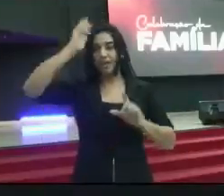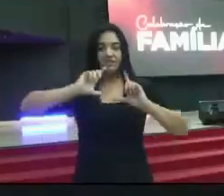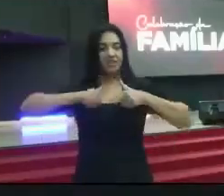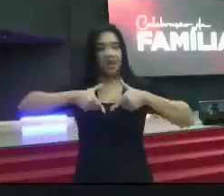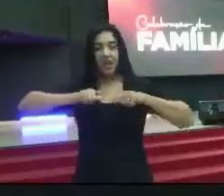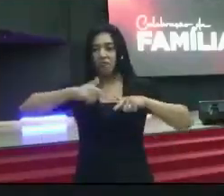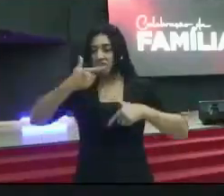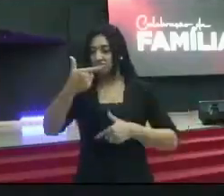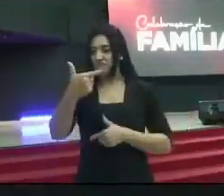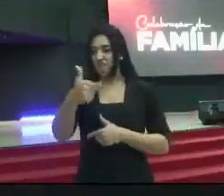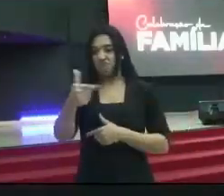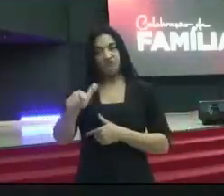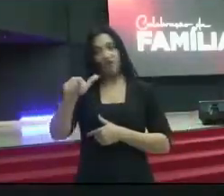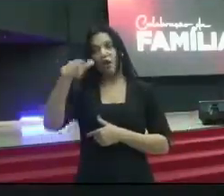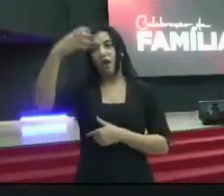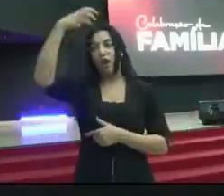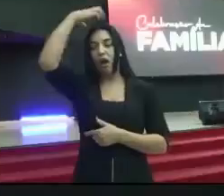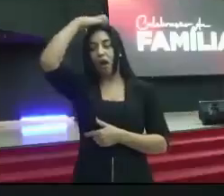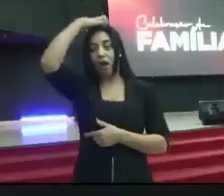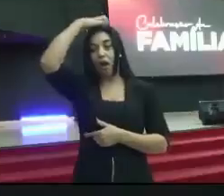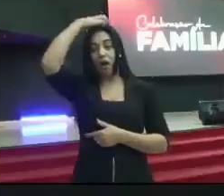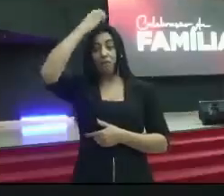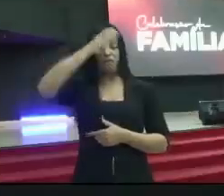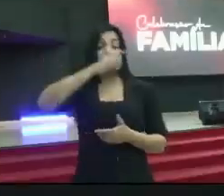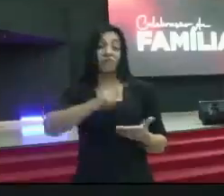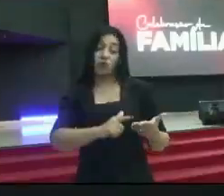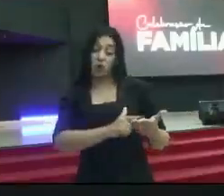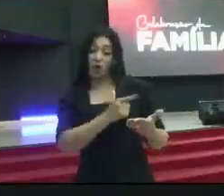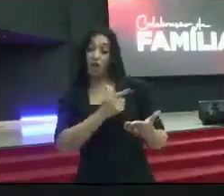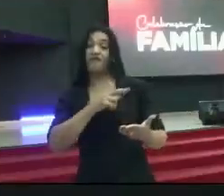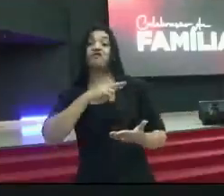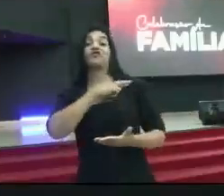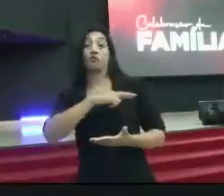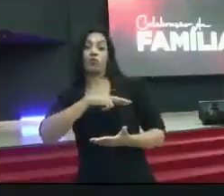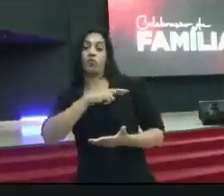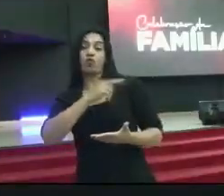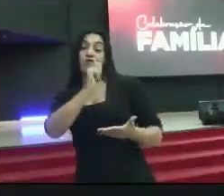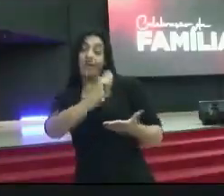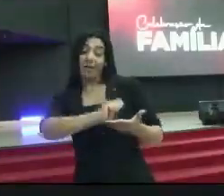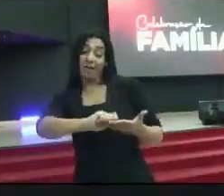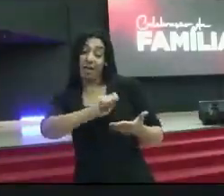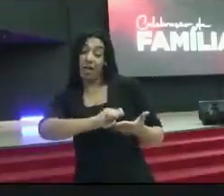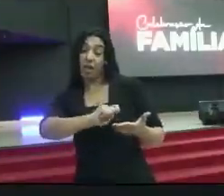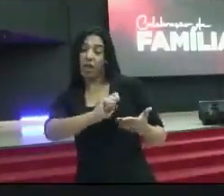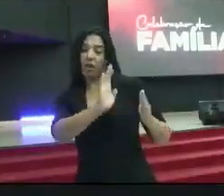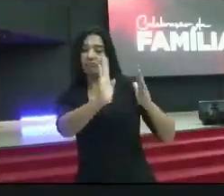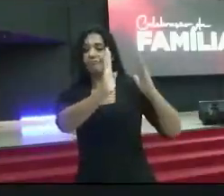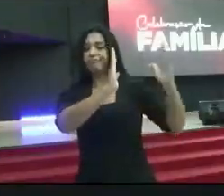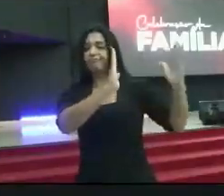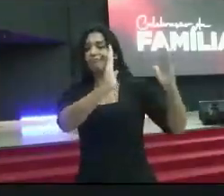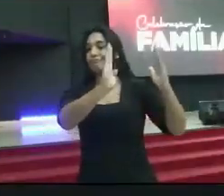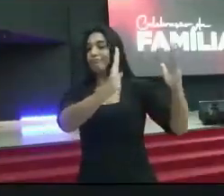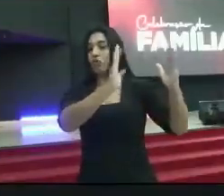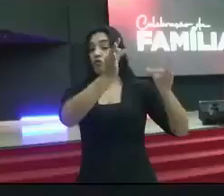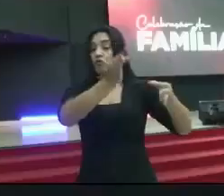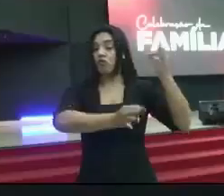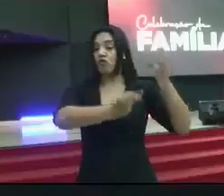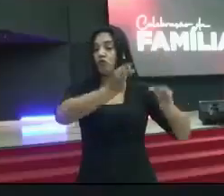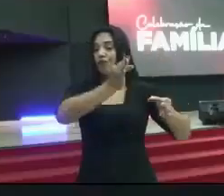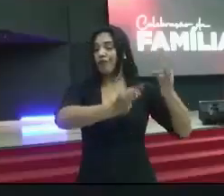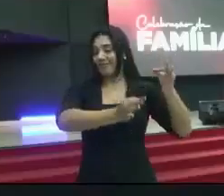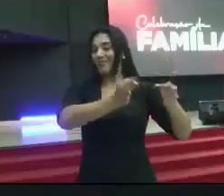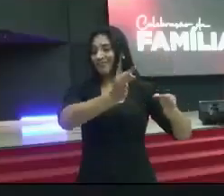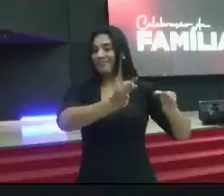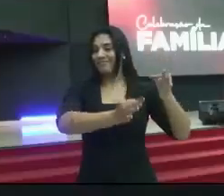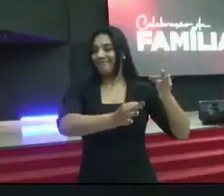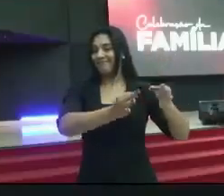O livro de Ruth foi escrito neste período, um período de